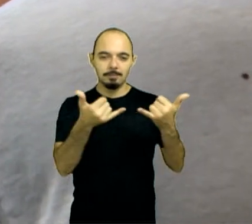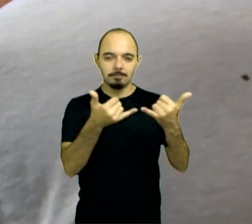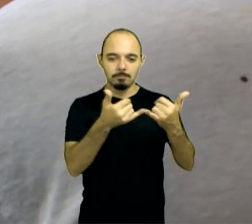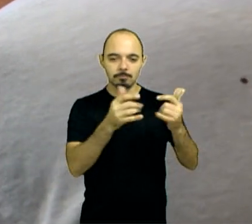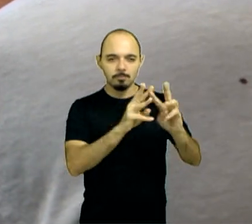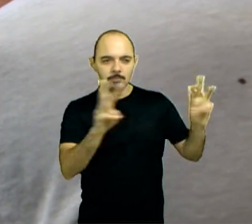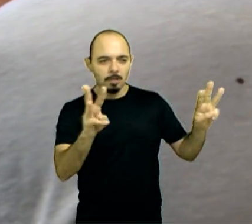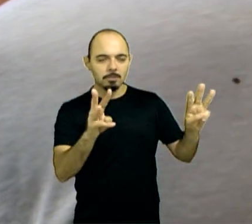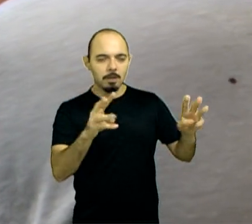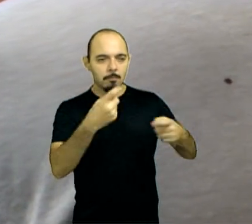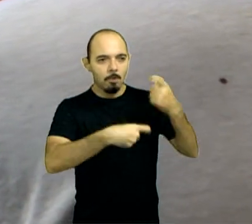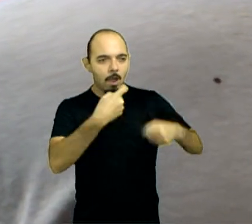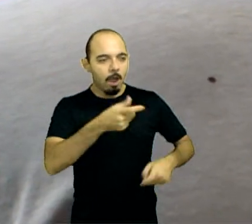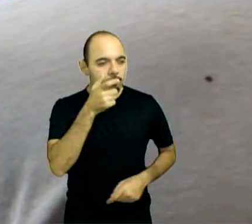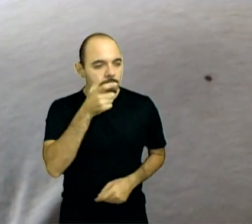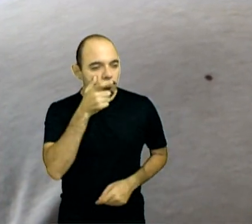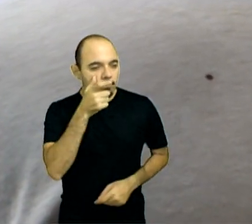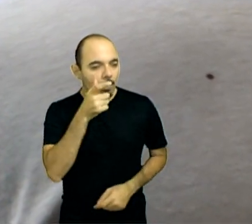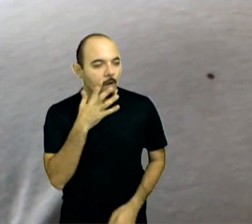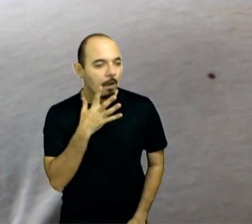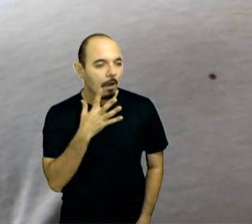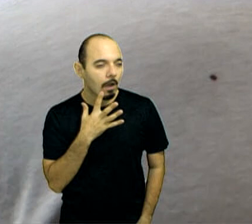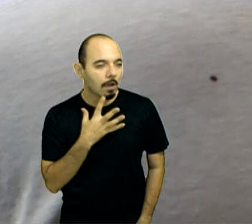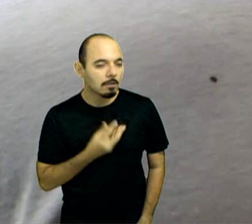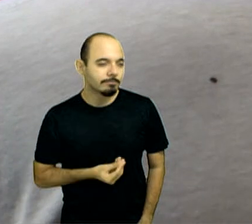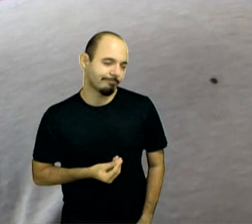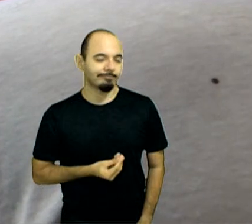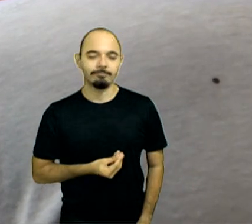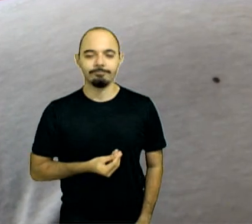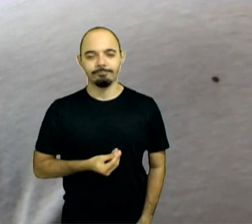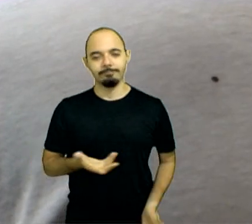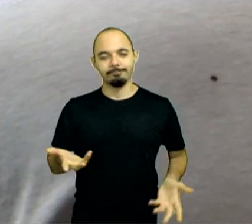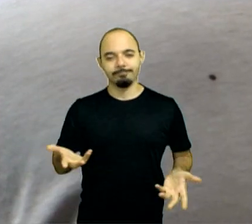Mas tem outras coisas também, como a ira.